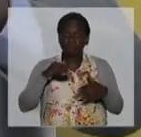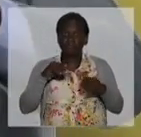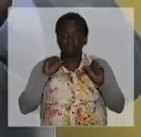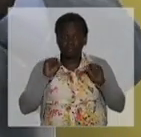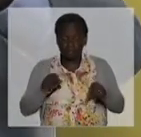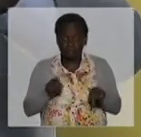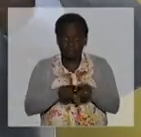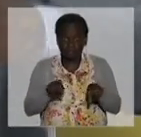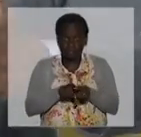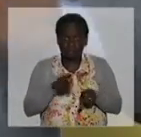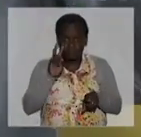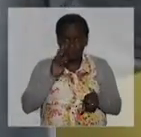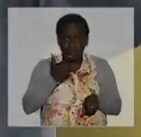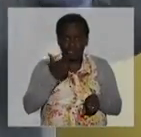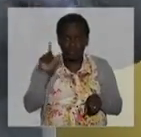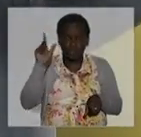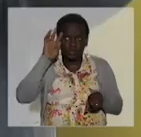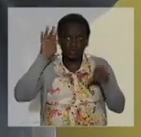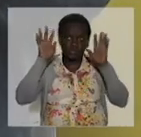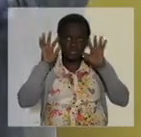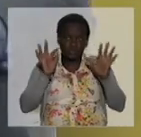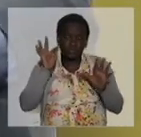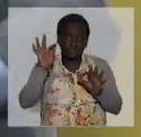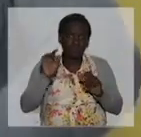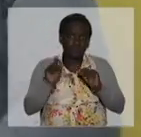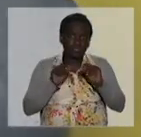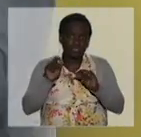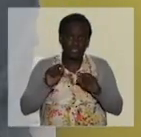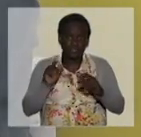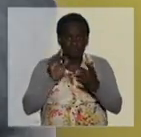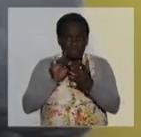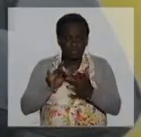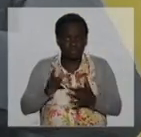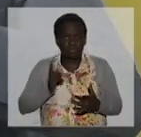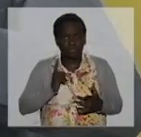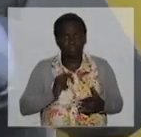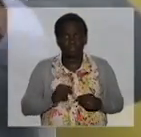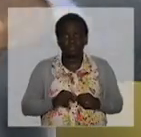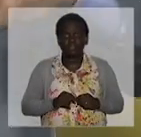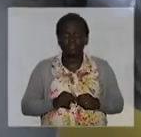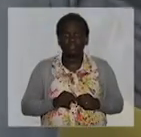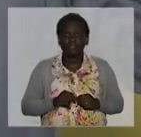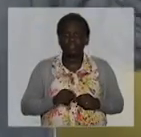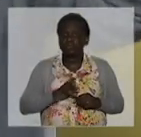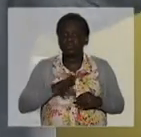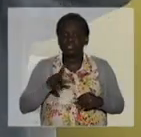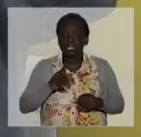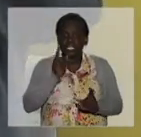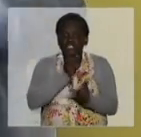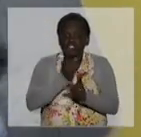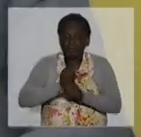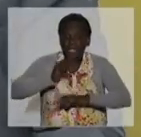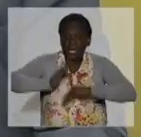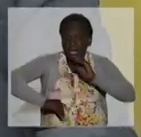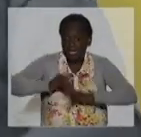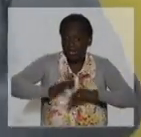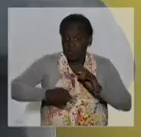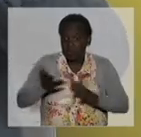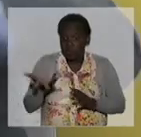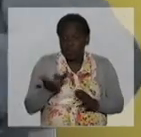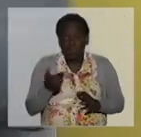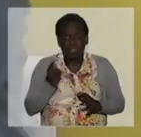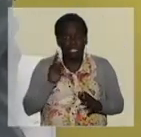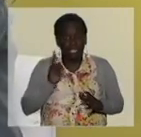ela também tenha uma outra perspectiva, uma outra convivência. Não é a descoberta de talentos.